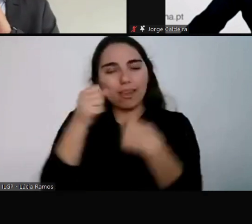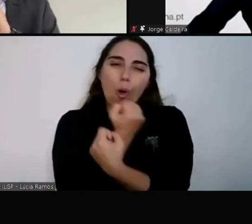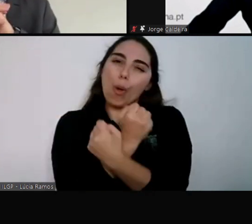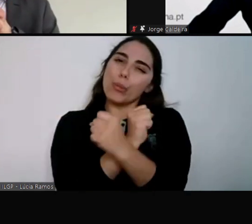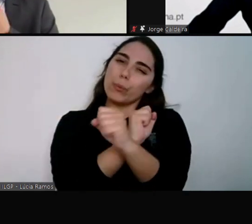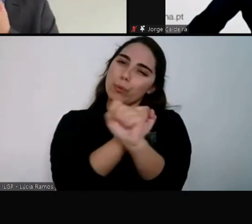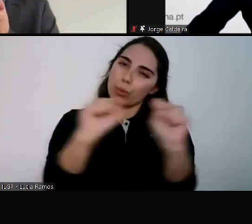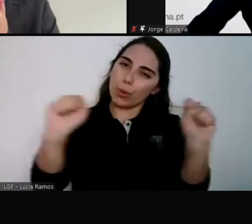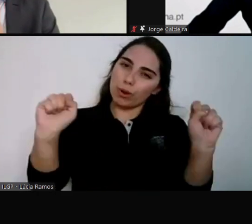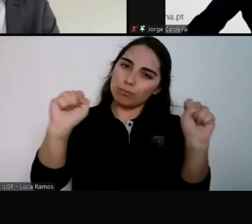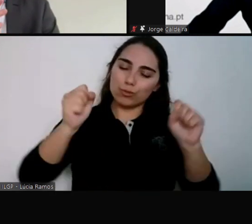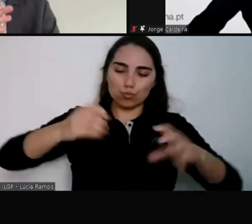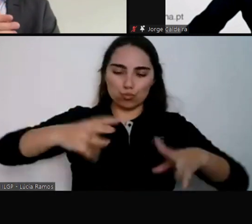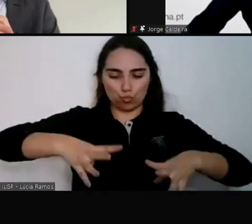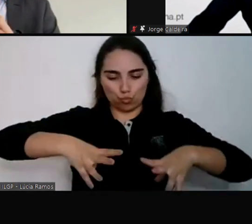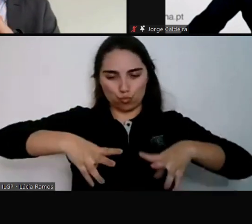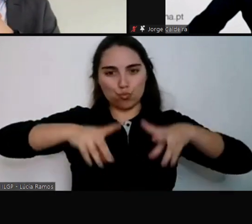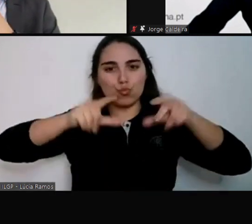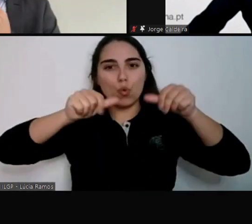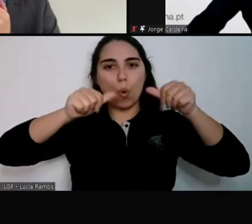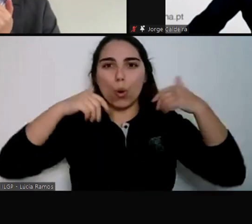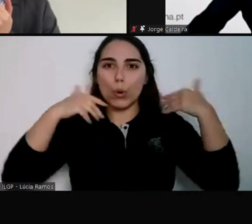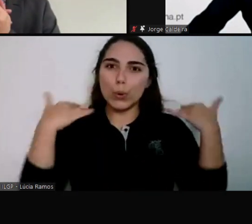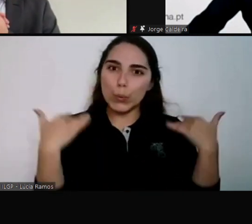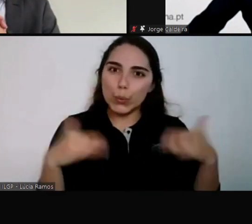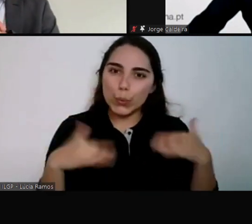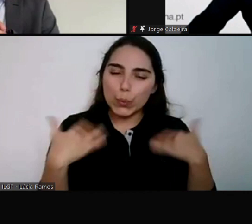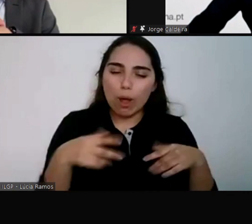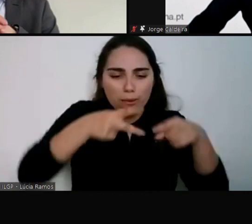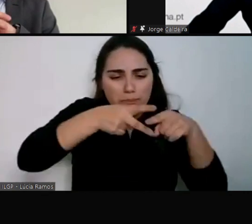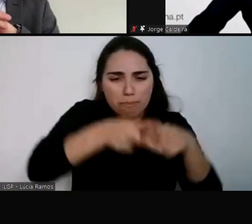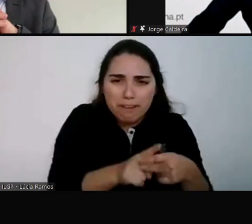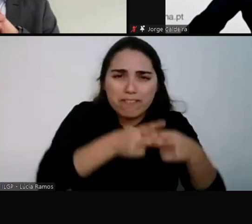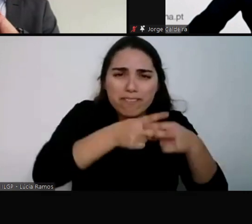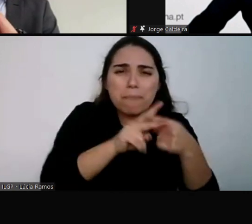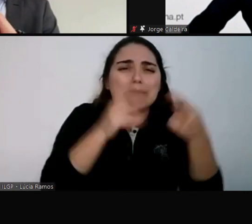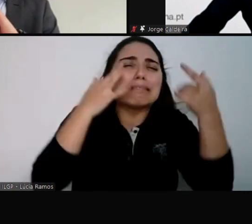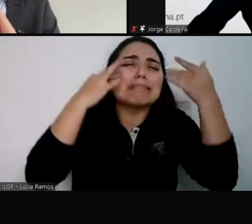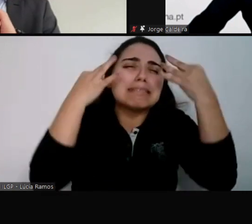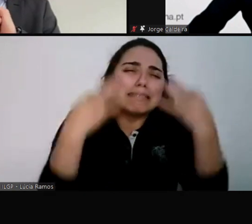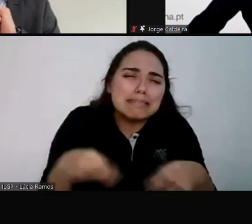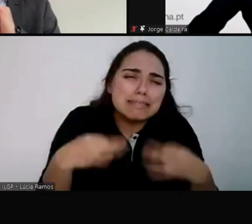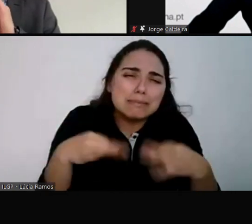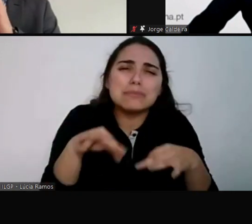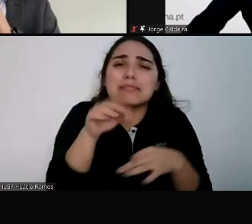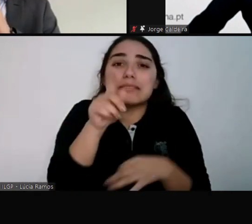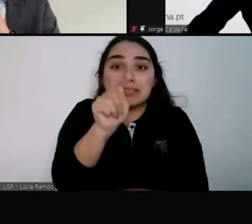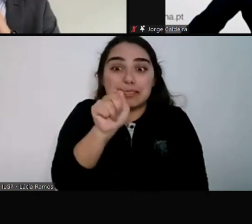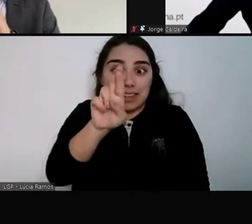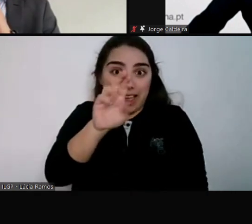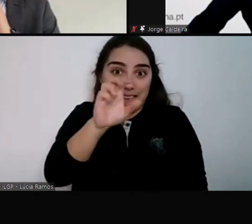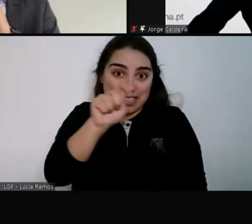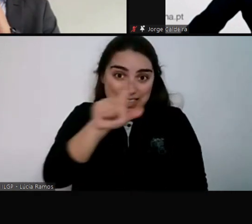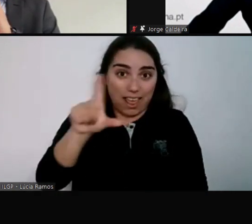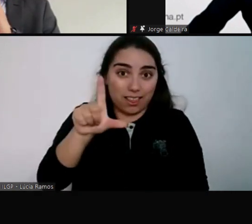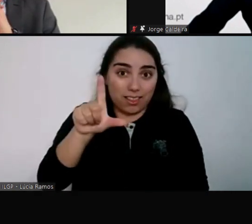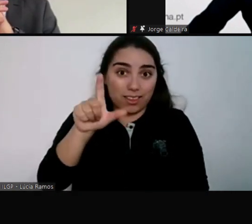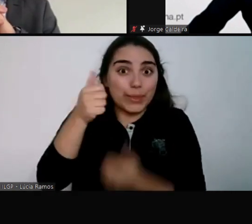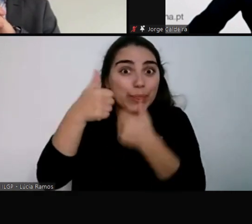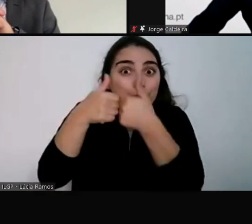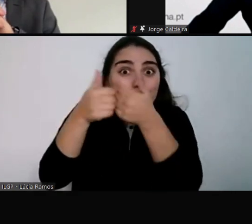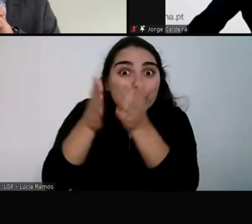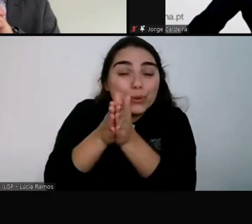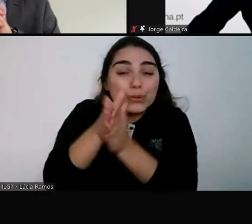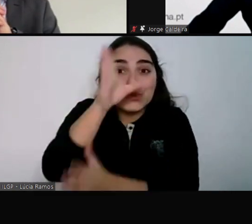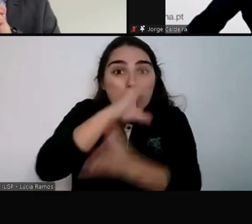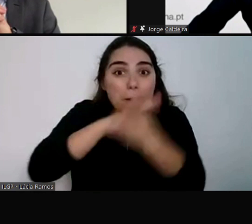evoluir tanto na utilização de uma ferramenta tão simples que todos conhecemos, que é o Excel, e podermos todos passar a trabalhar com ela de uma forma bem